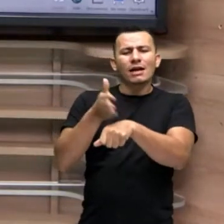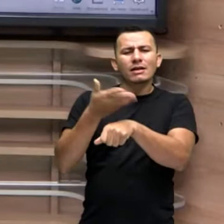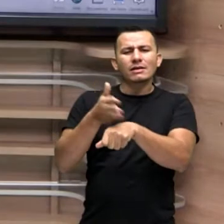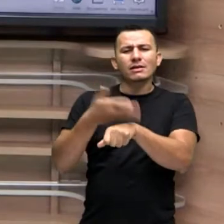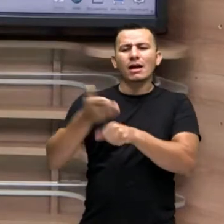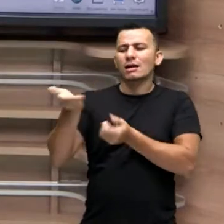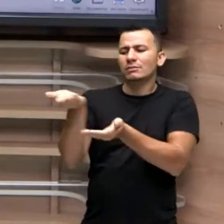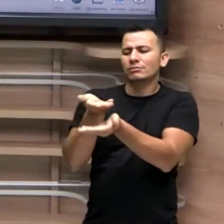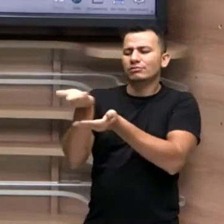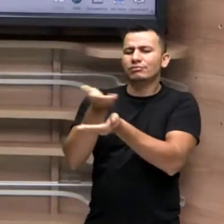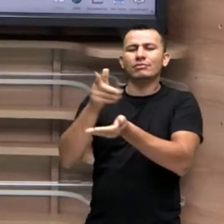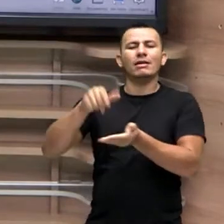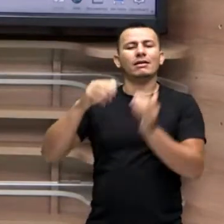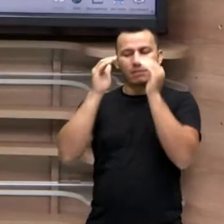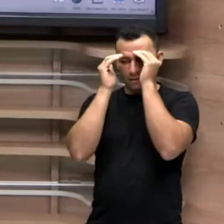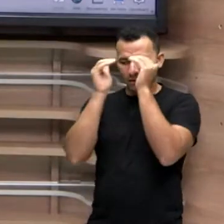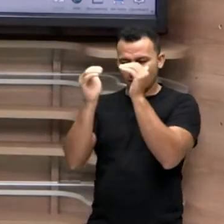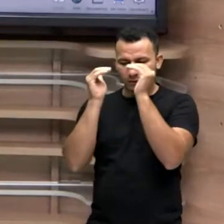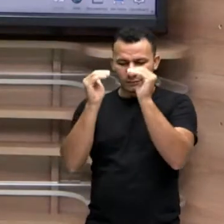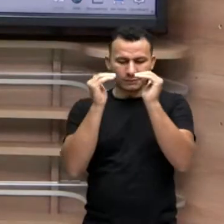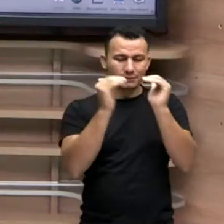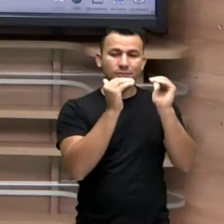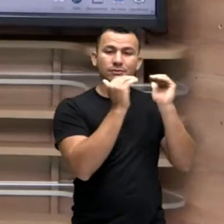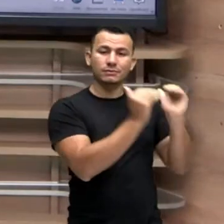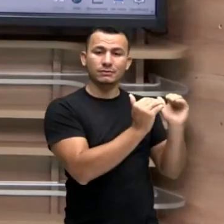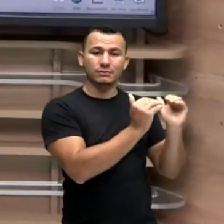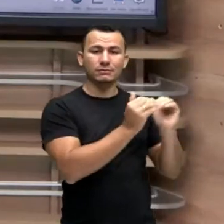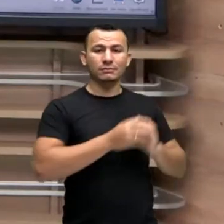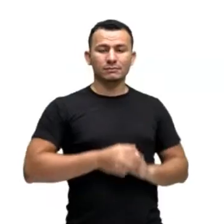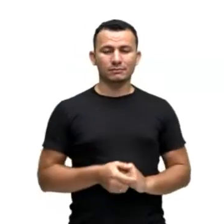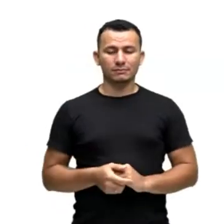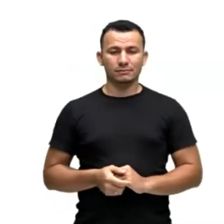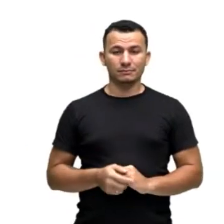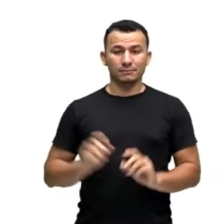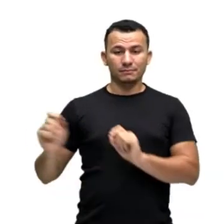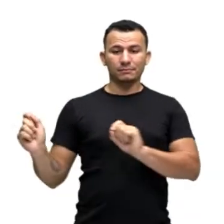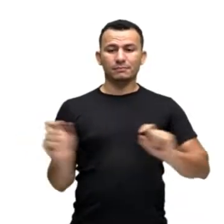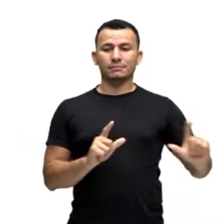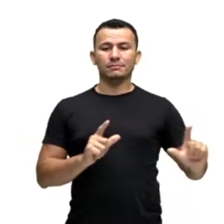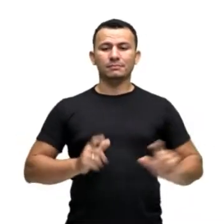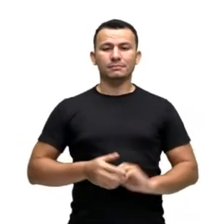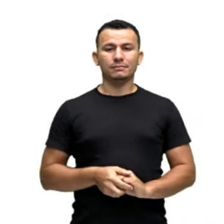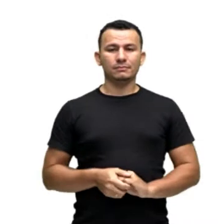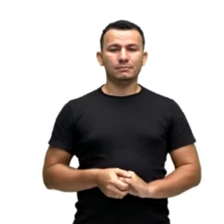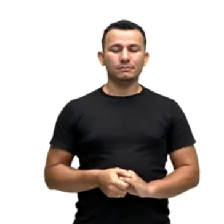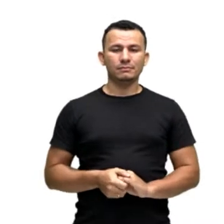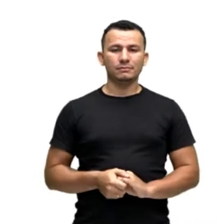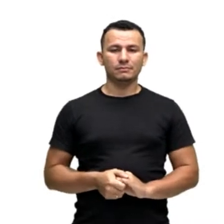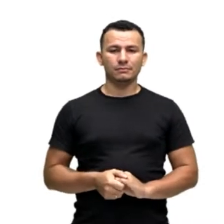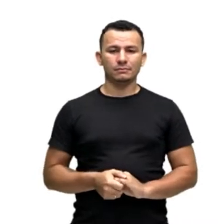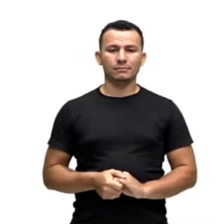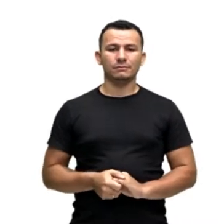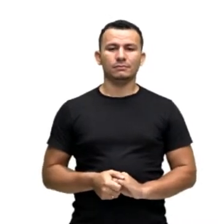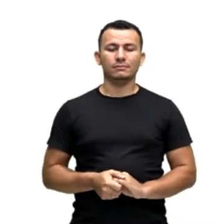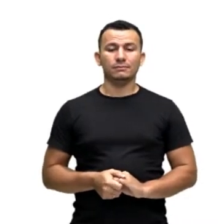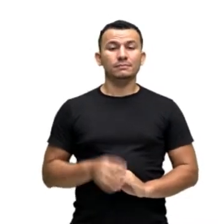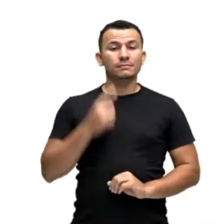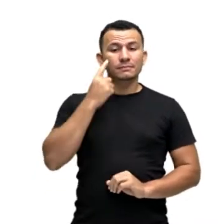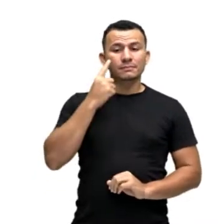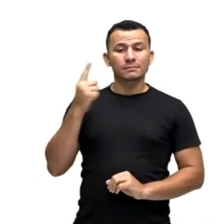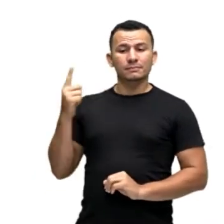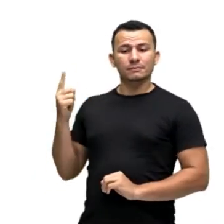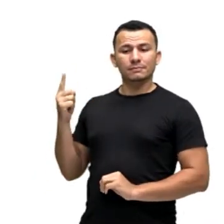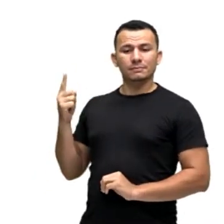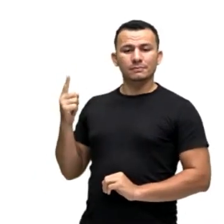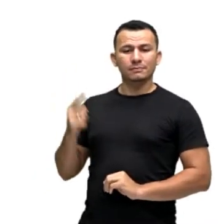que adição do respeito né E aqui na próxima a próxima cartela nós